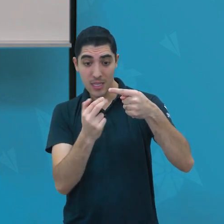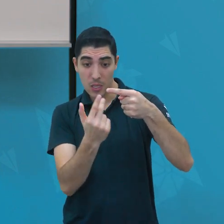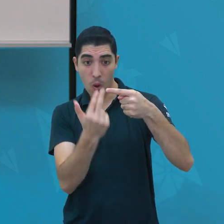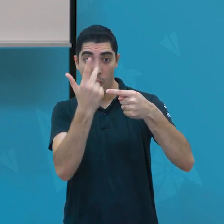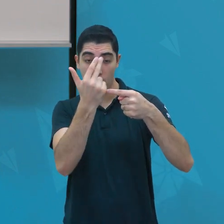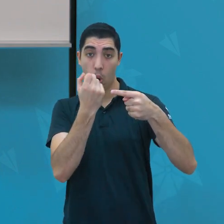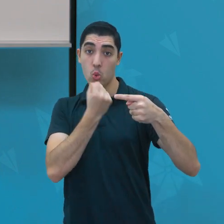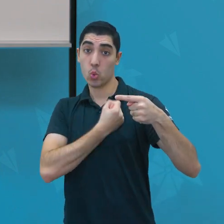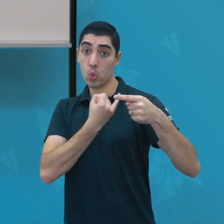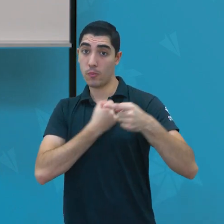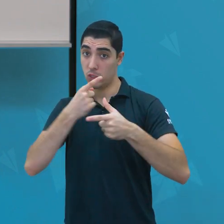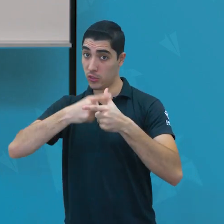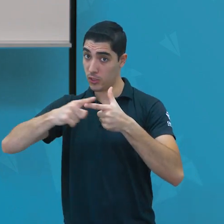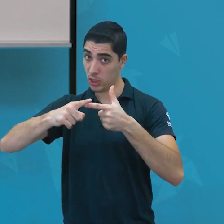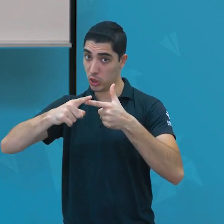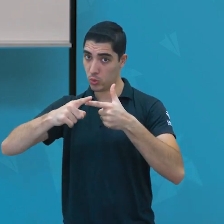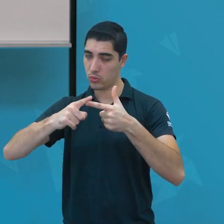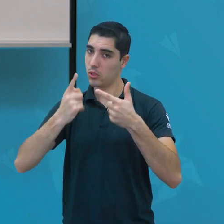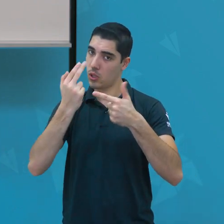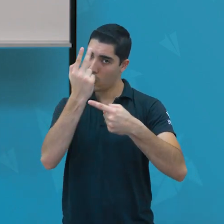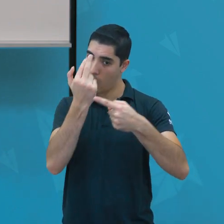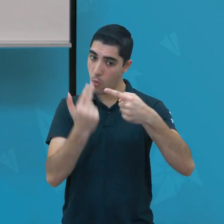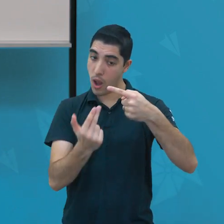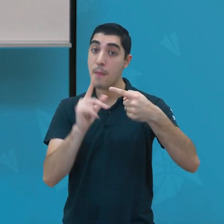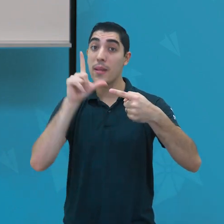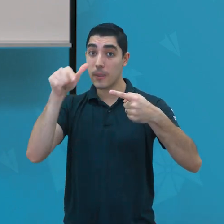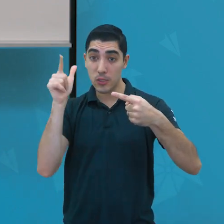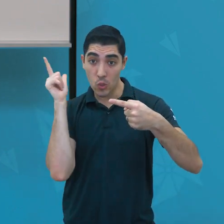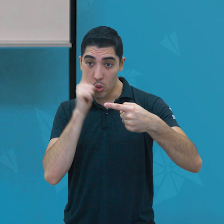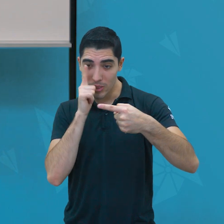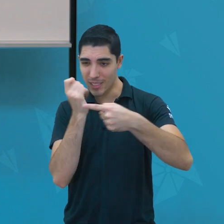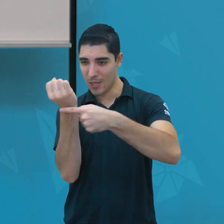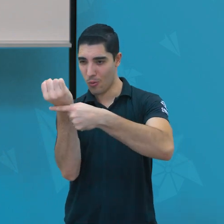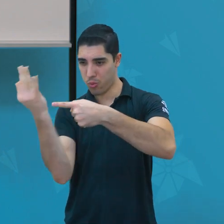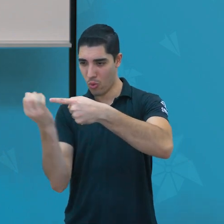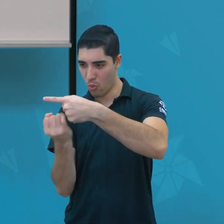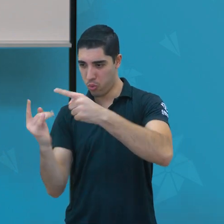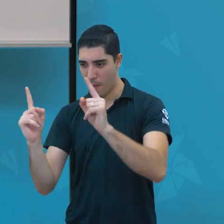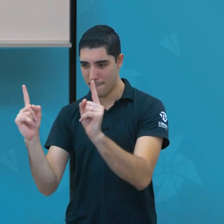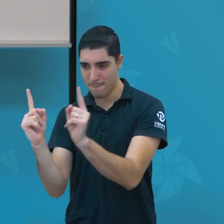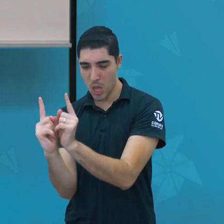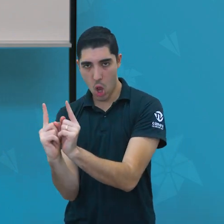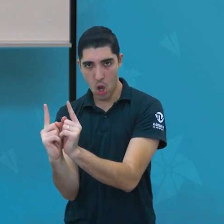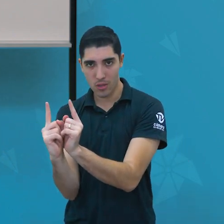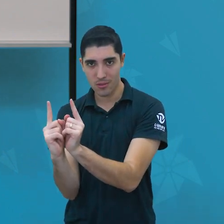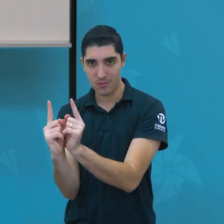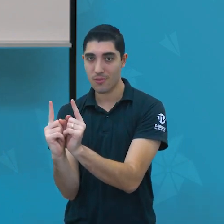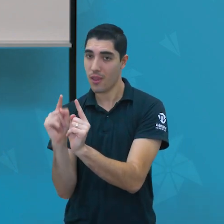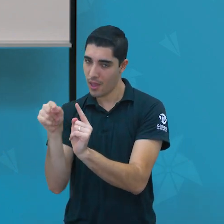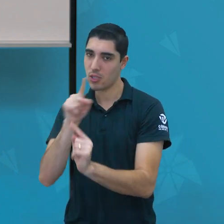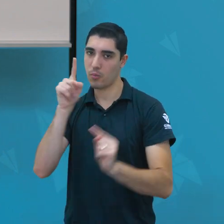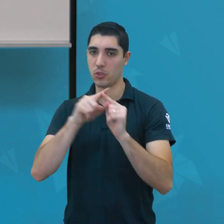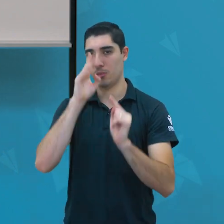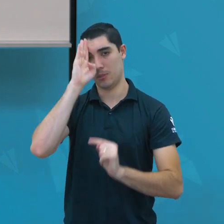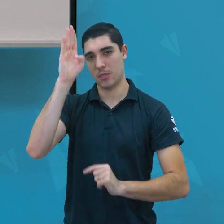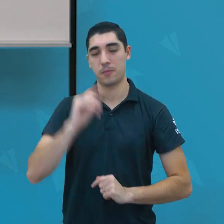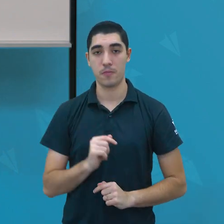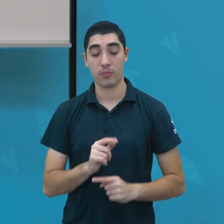mesmo valor, até você conseguir formatos menores, mais compactos, até chegar na fração